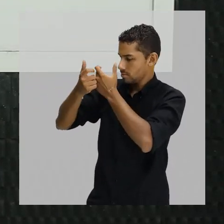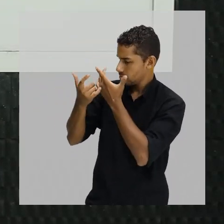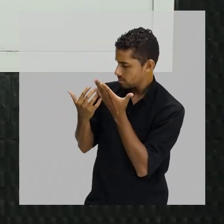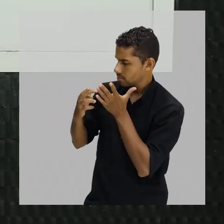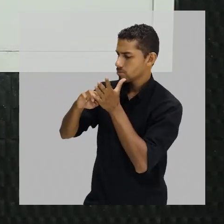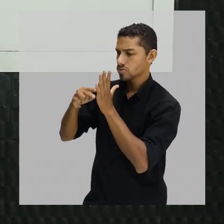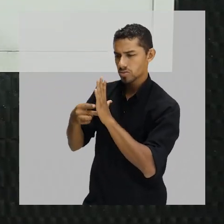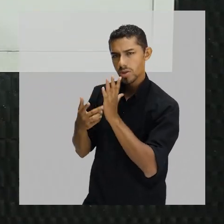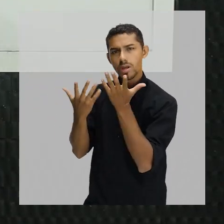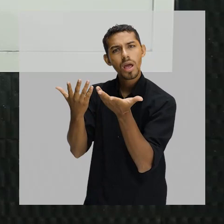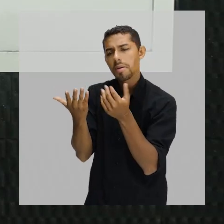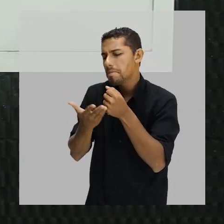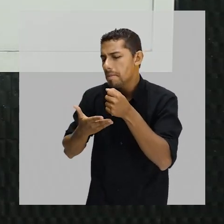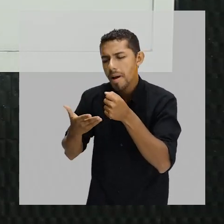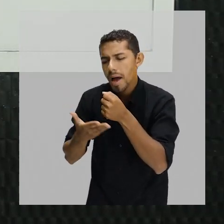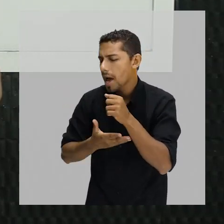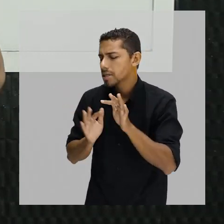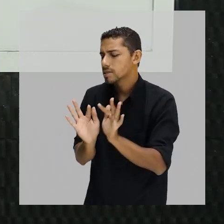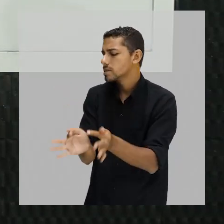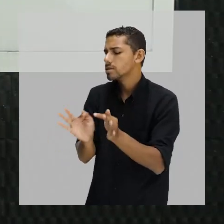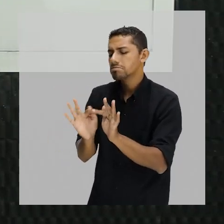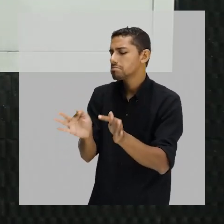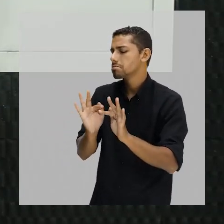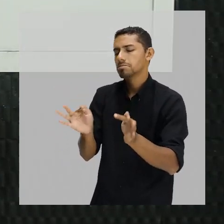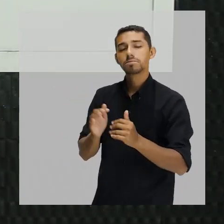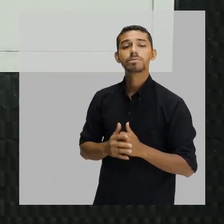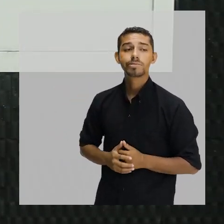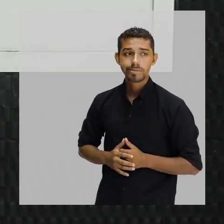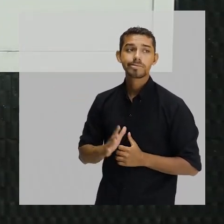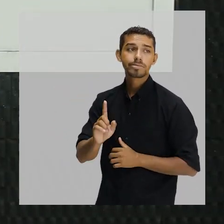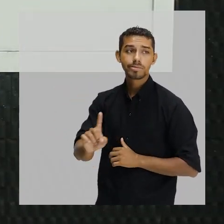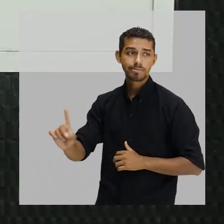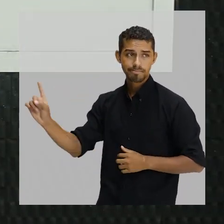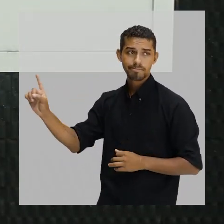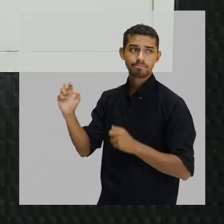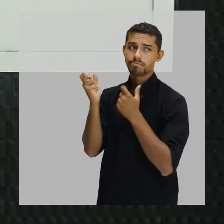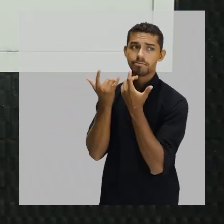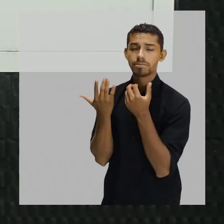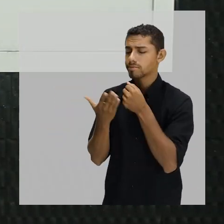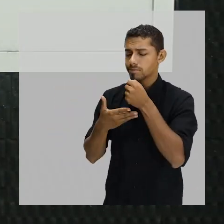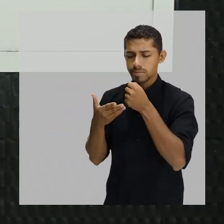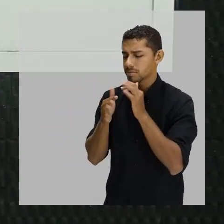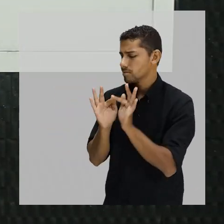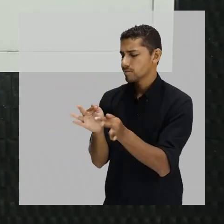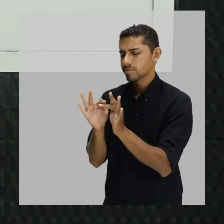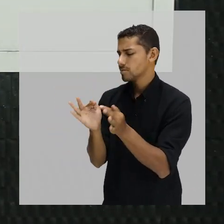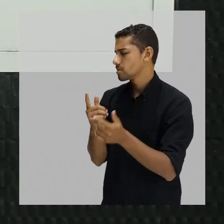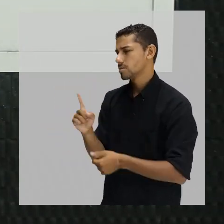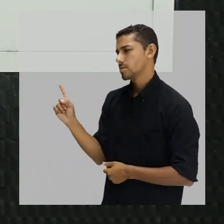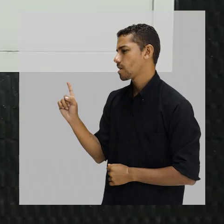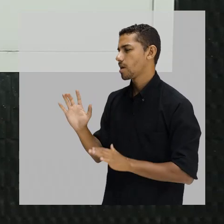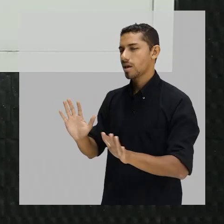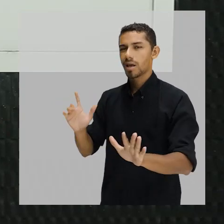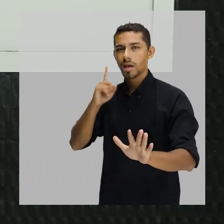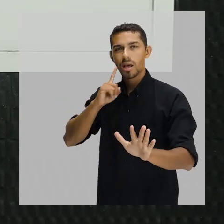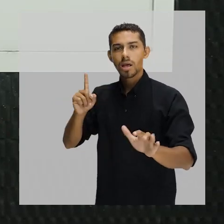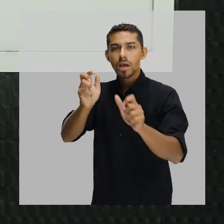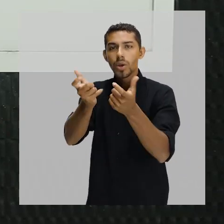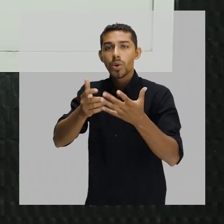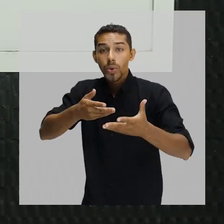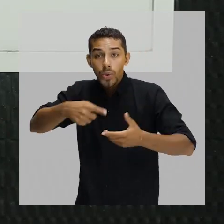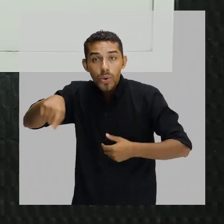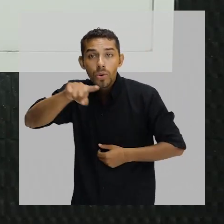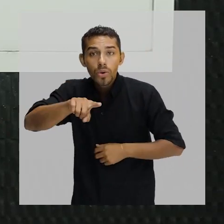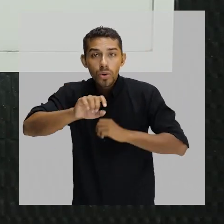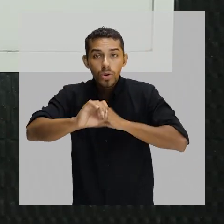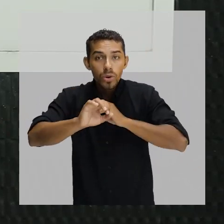um gráfico básico da relação de conhecimento. Isso aqui gera um gráfico que eu quero compartilhar com vocês,